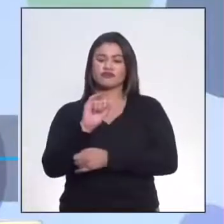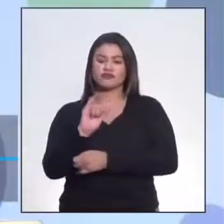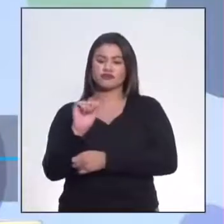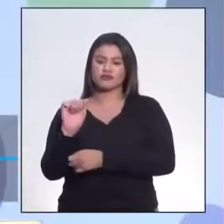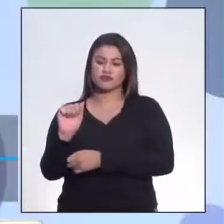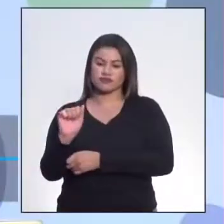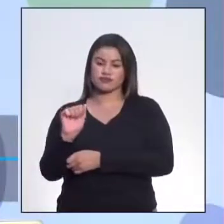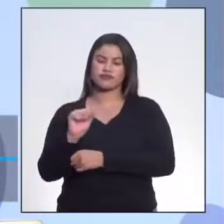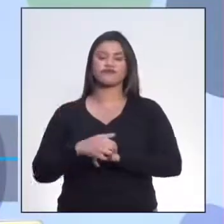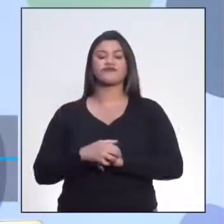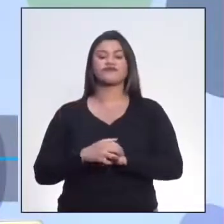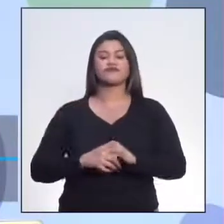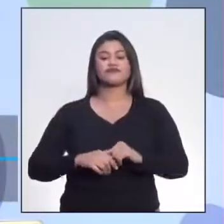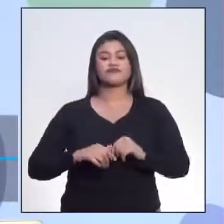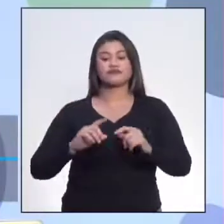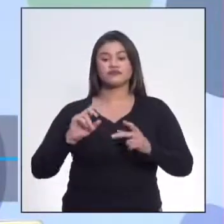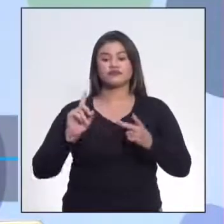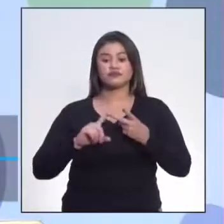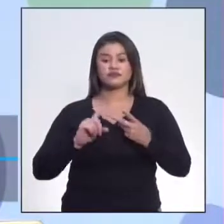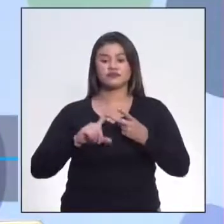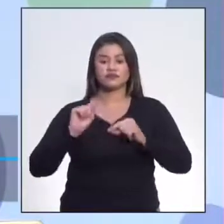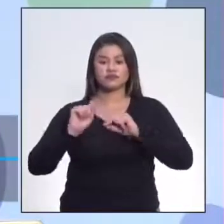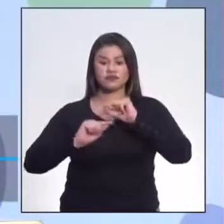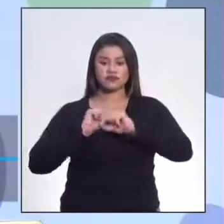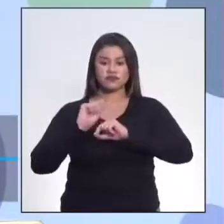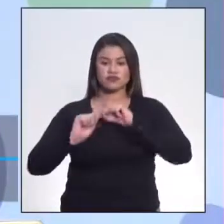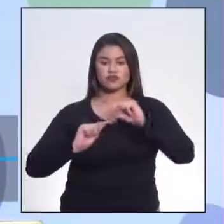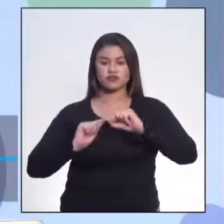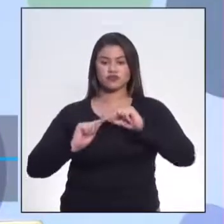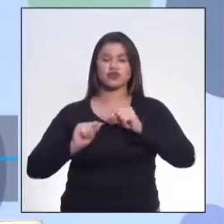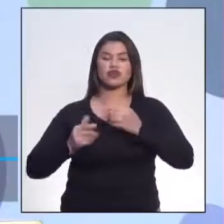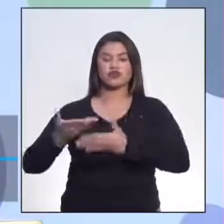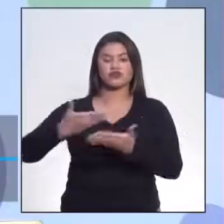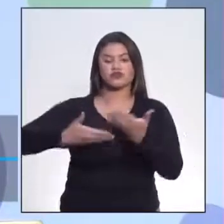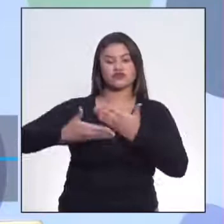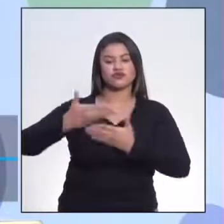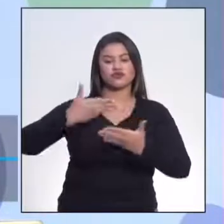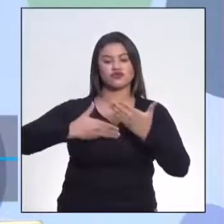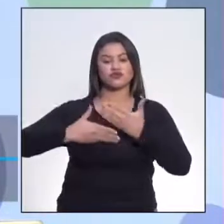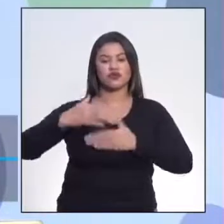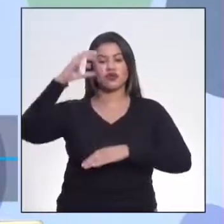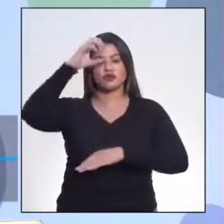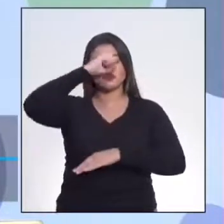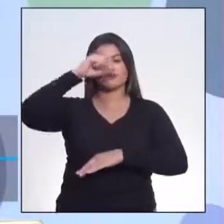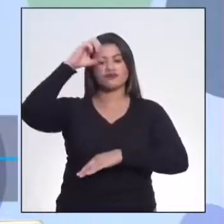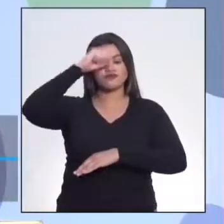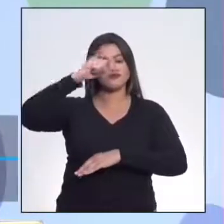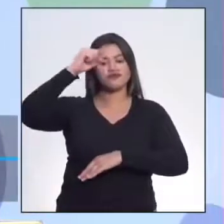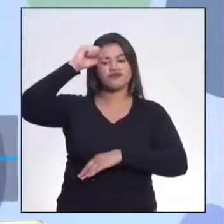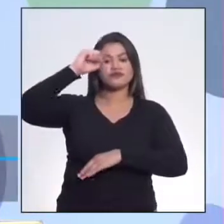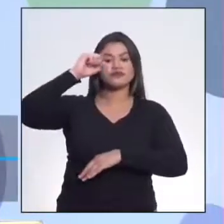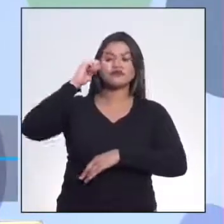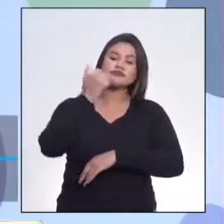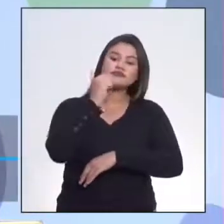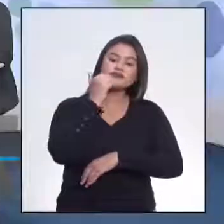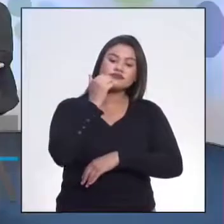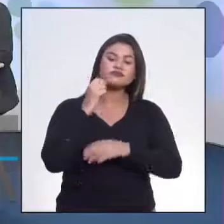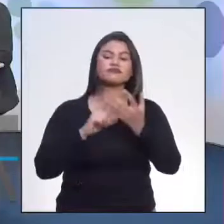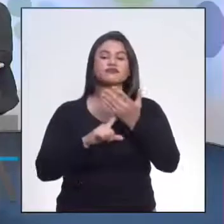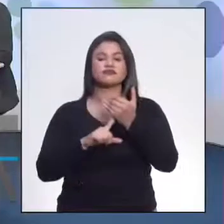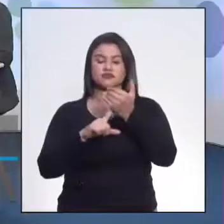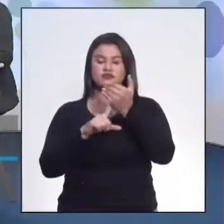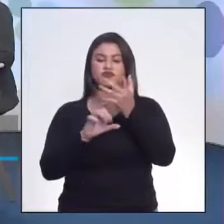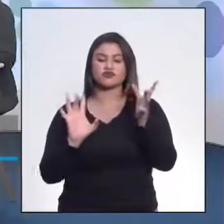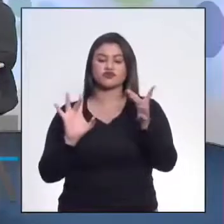com relação à segunda questão, se existe relação entre conhecimento científico e tecnológico, a maioria respondeu